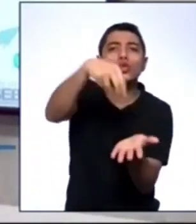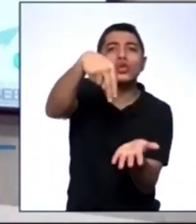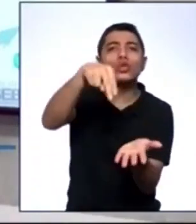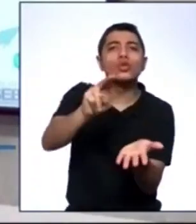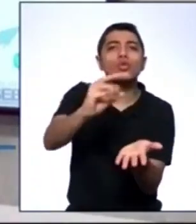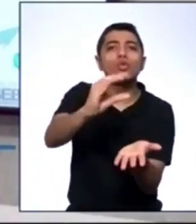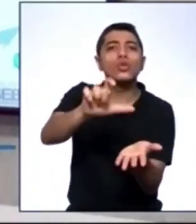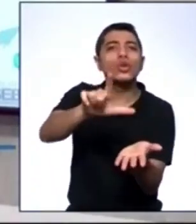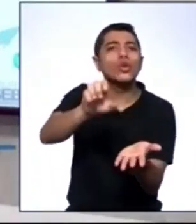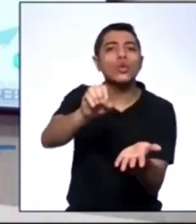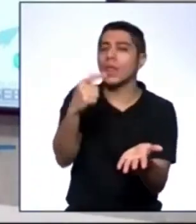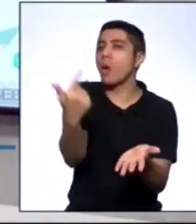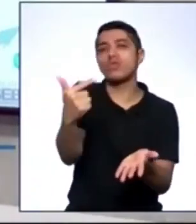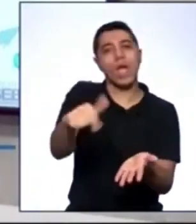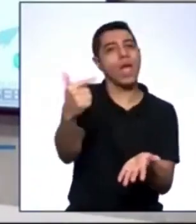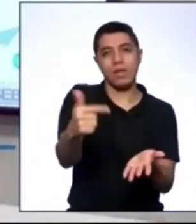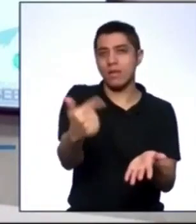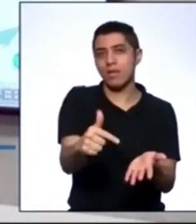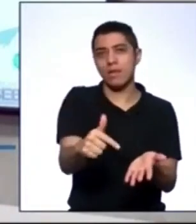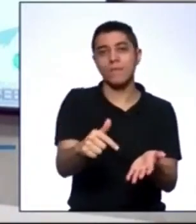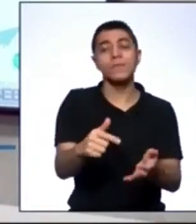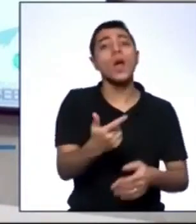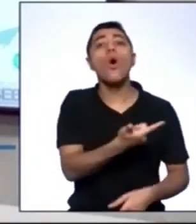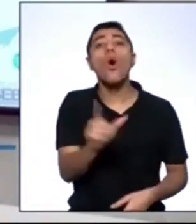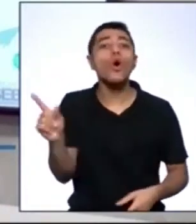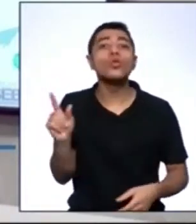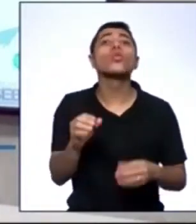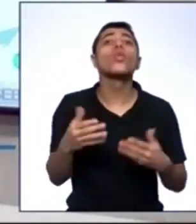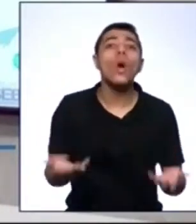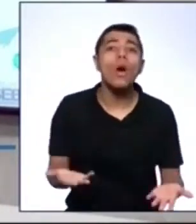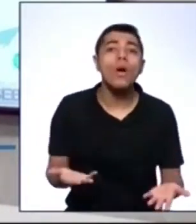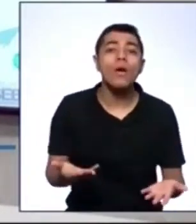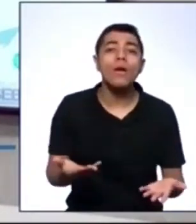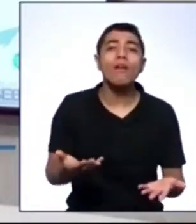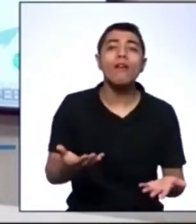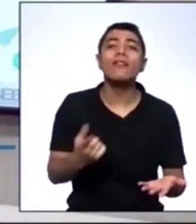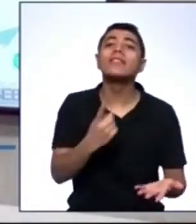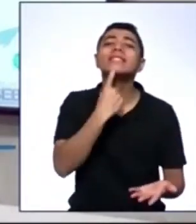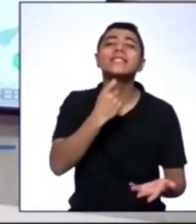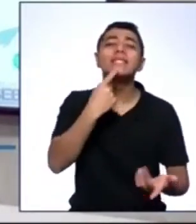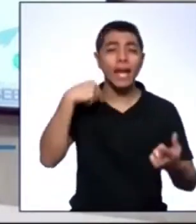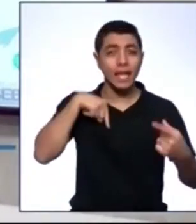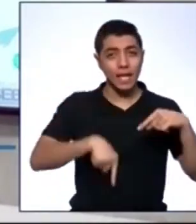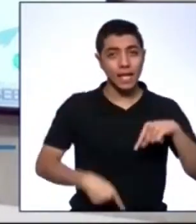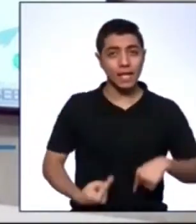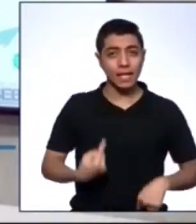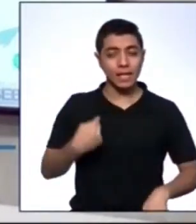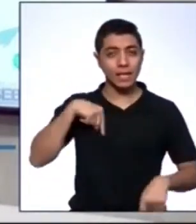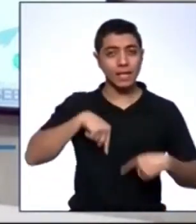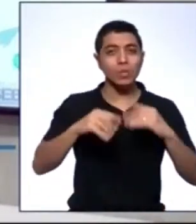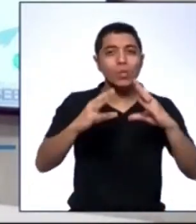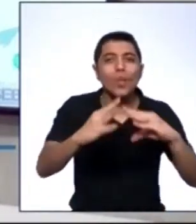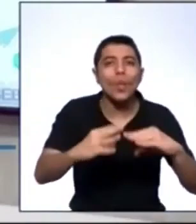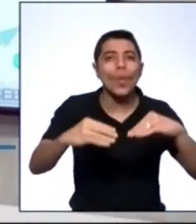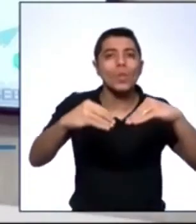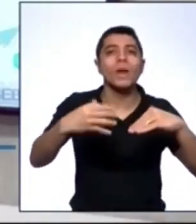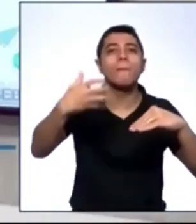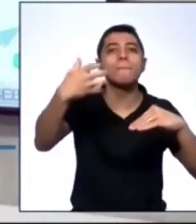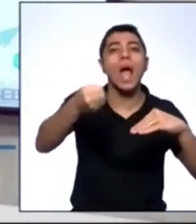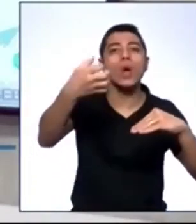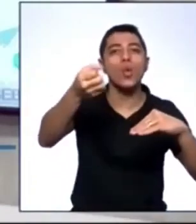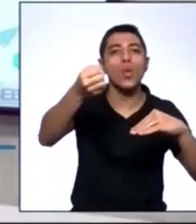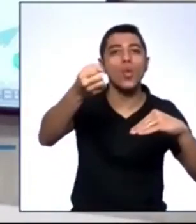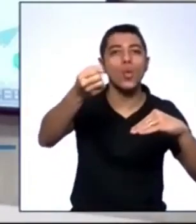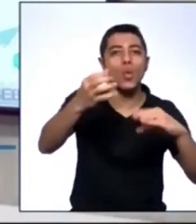porque ela é anucleada. Retira-se dos glóbulos brancos, dos leucócitos, das células de defesa, ok? Posso pegar do